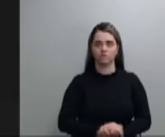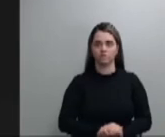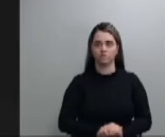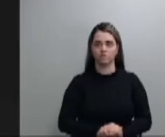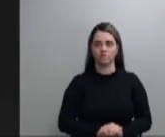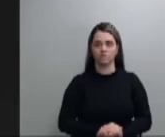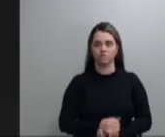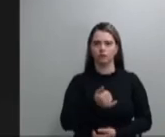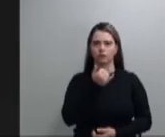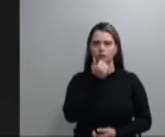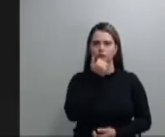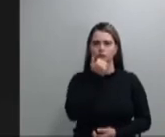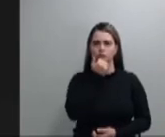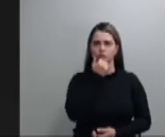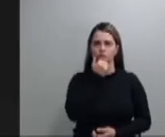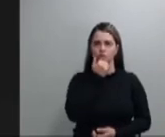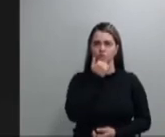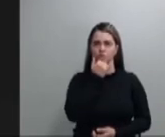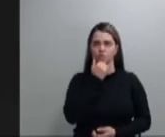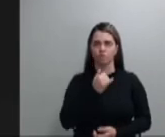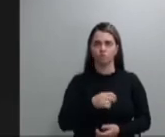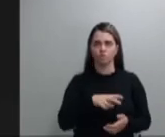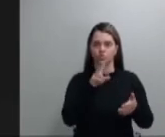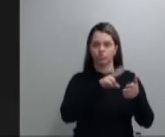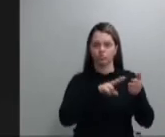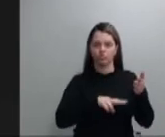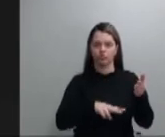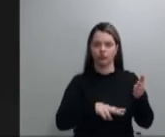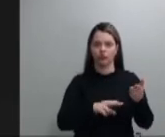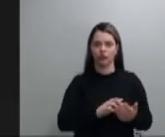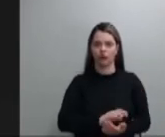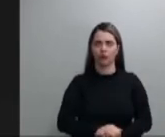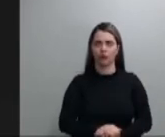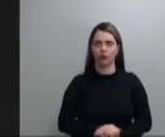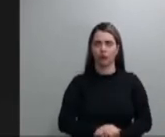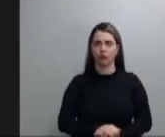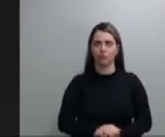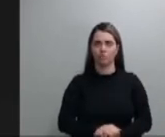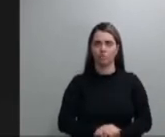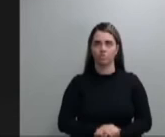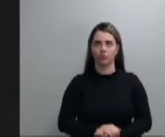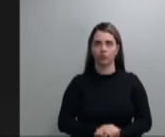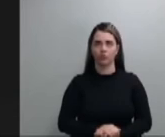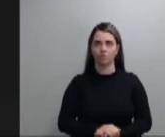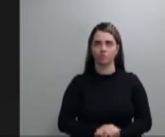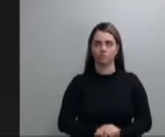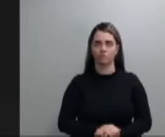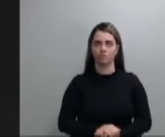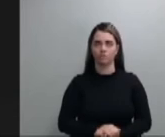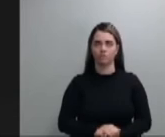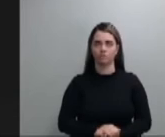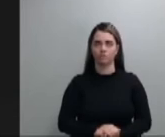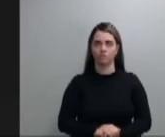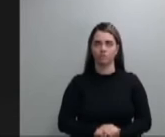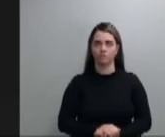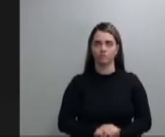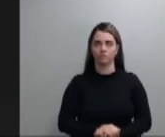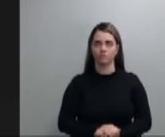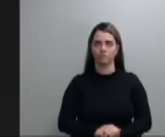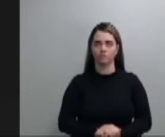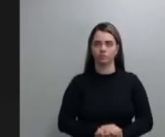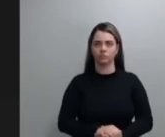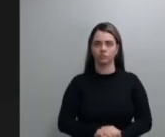Cuquina ali está aparecendo é o ministro Sérgio Cuquina está atualizado agora no caso